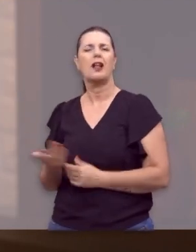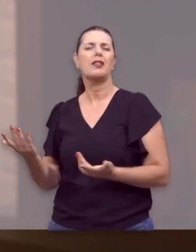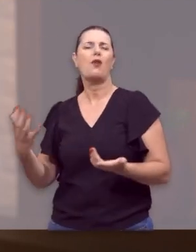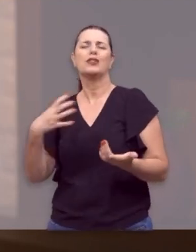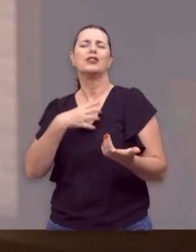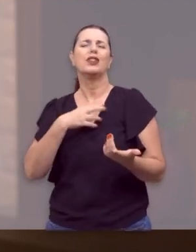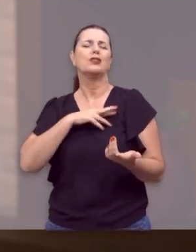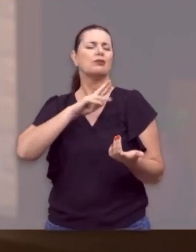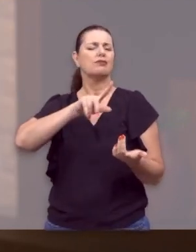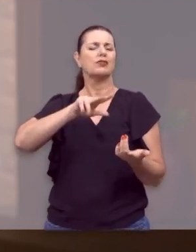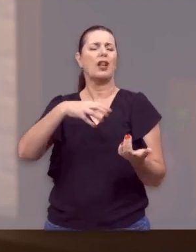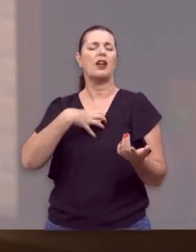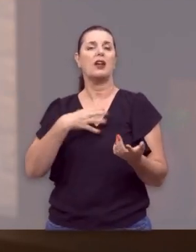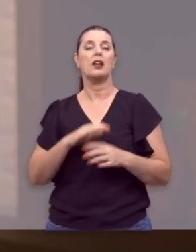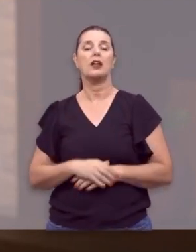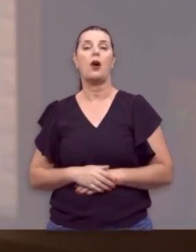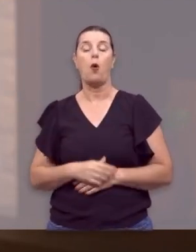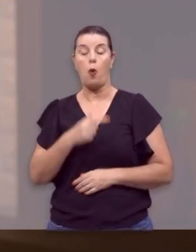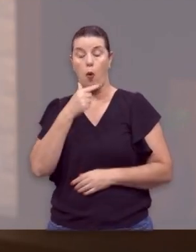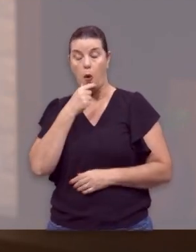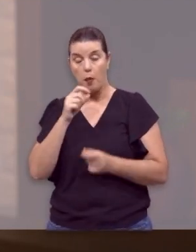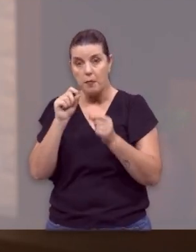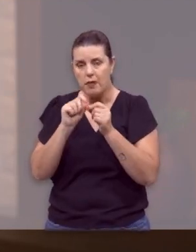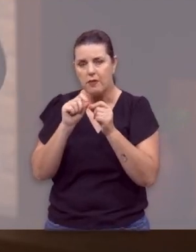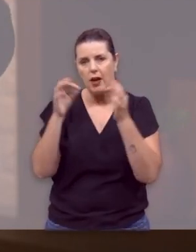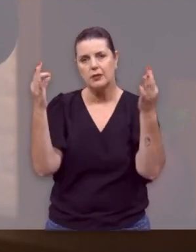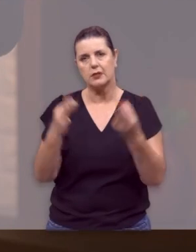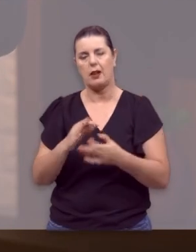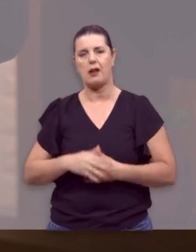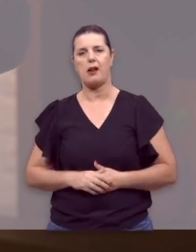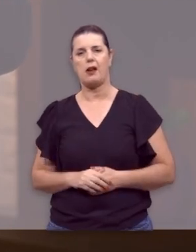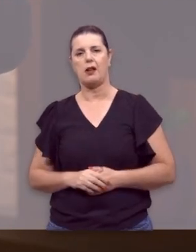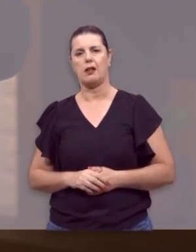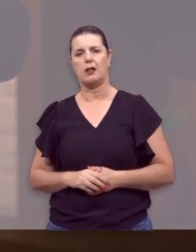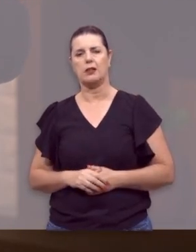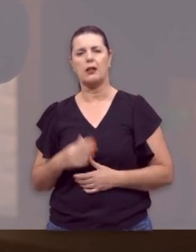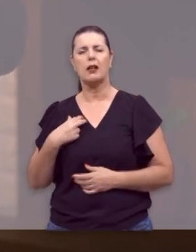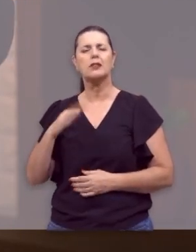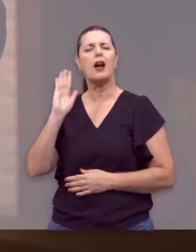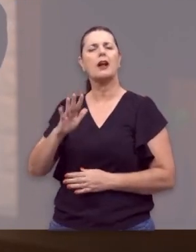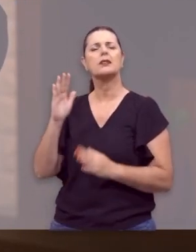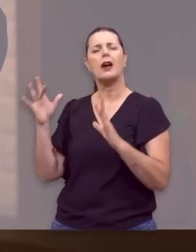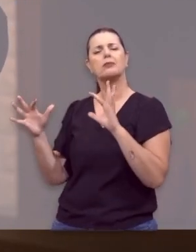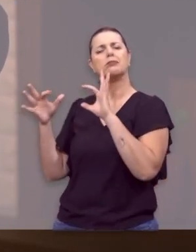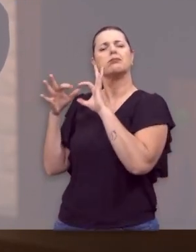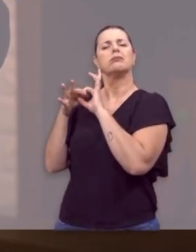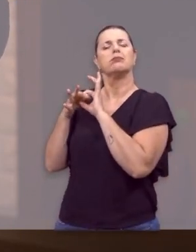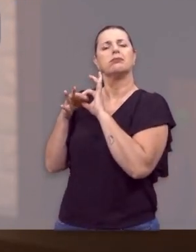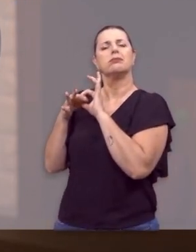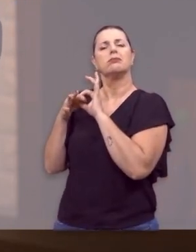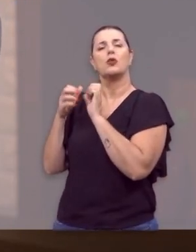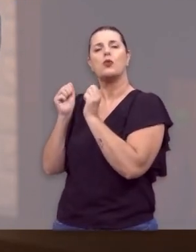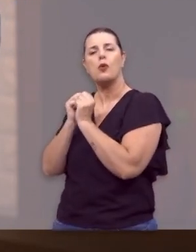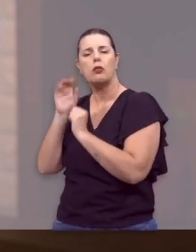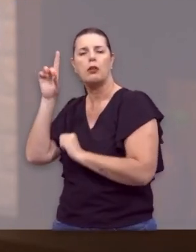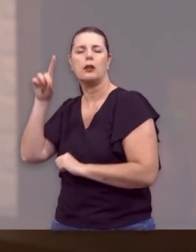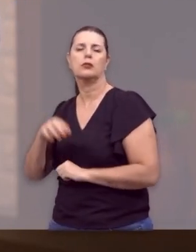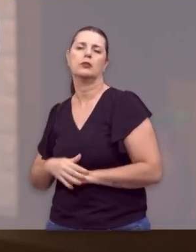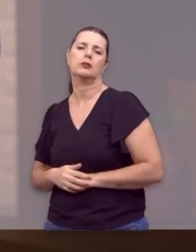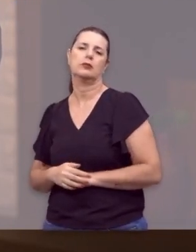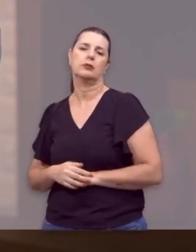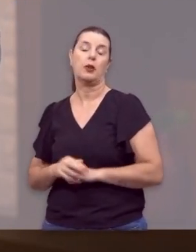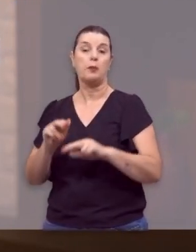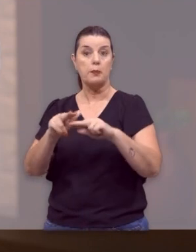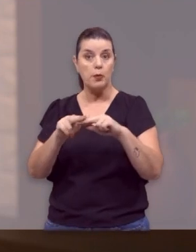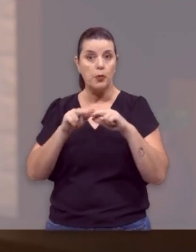faz o homem, é o homem quem faz a circunstância. Ele está antenado e ancorado em Deus.